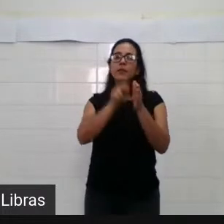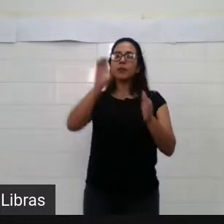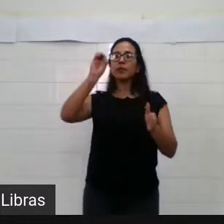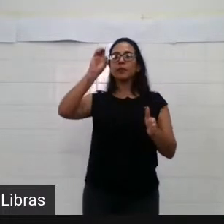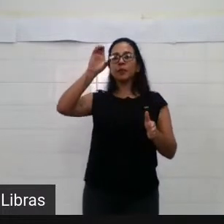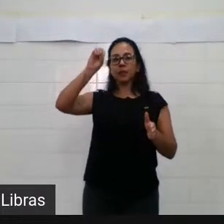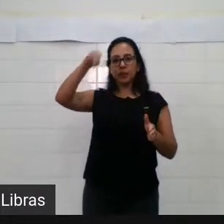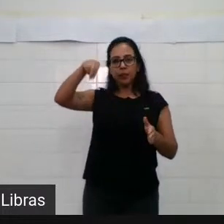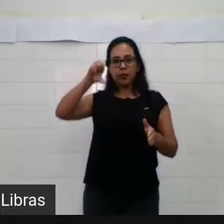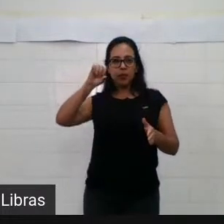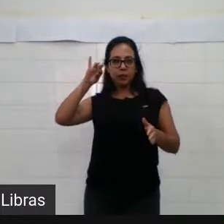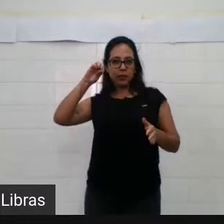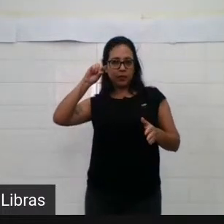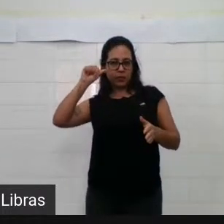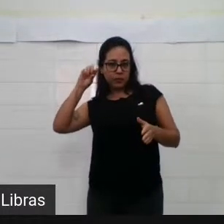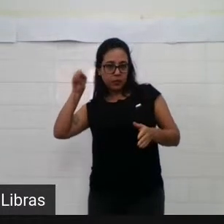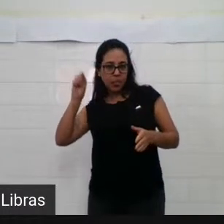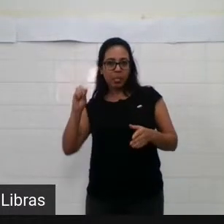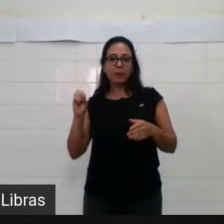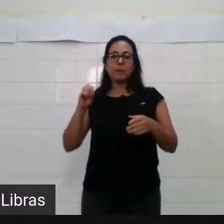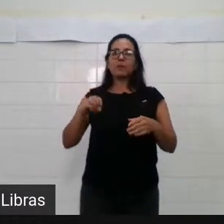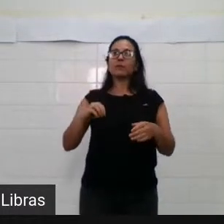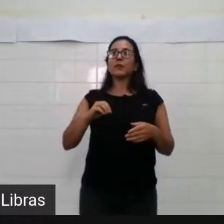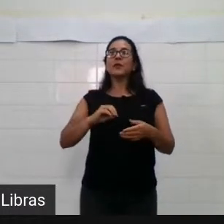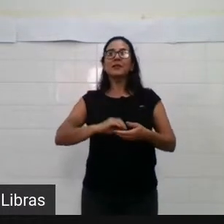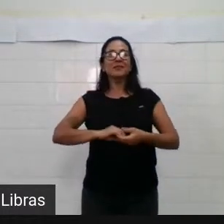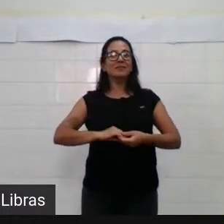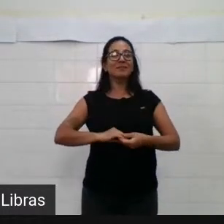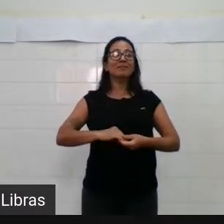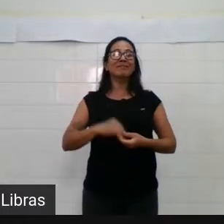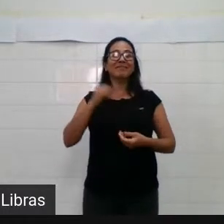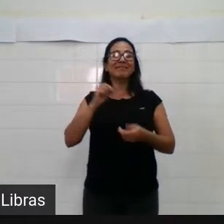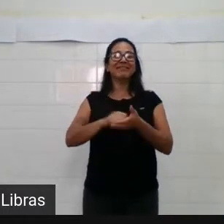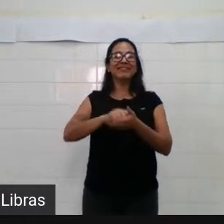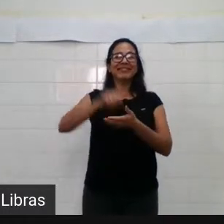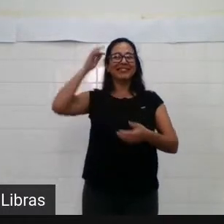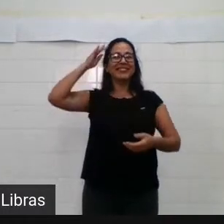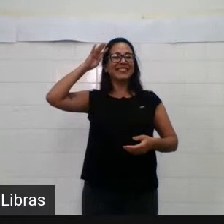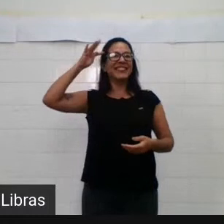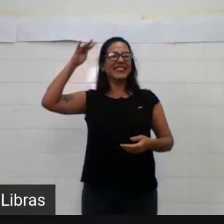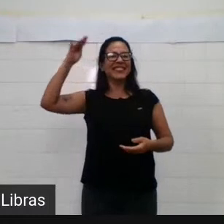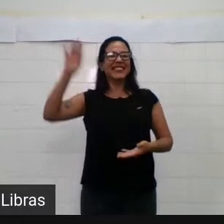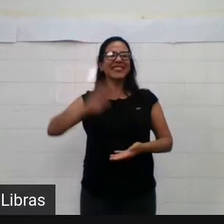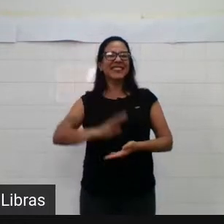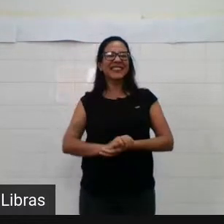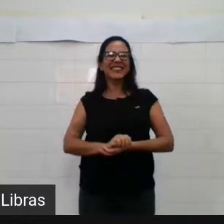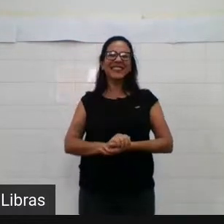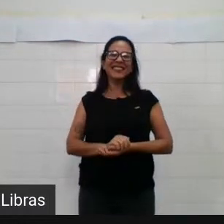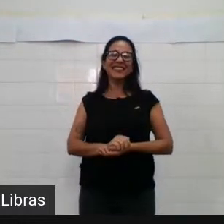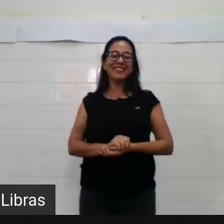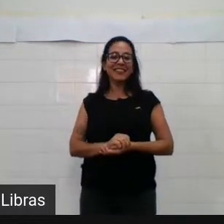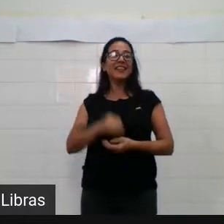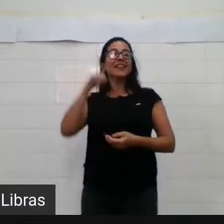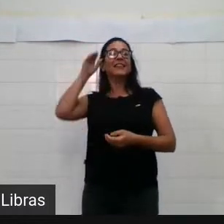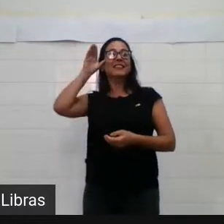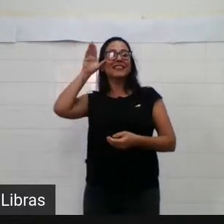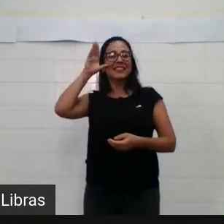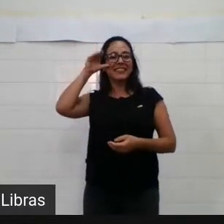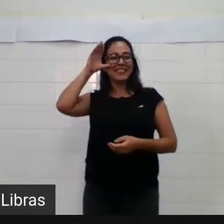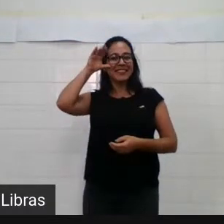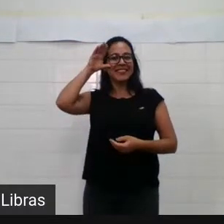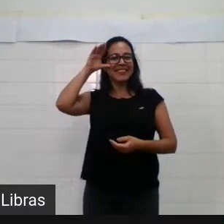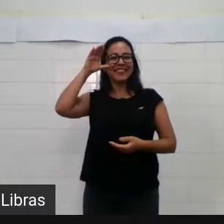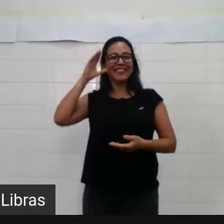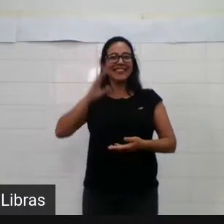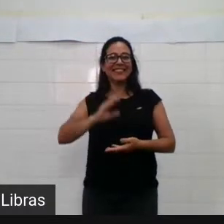textos ficcionais e poéticos, ela também escreve textos teóricos da literatura. E aí, muito interessante, porque a Conceição